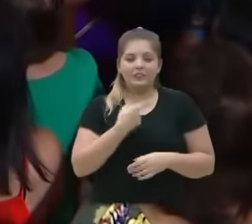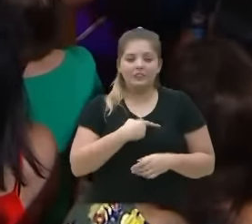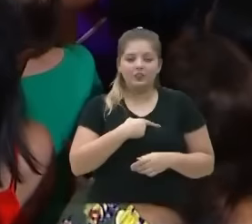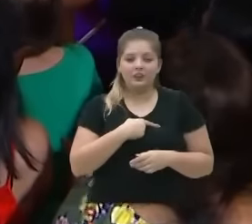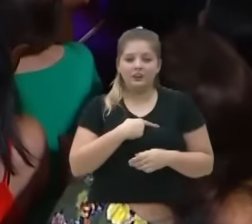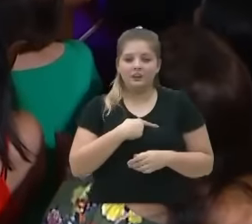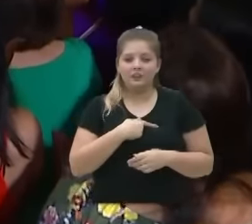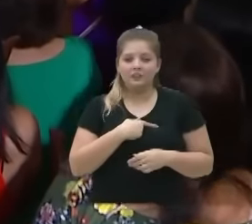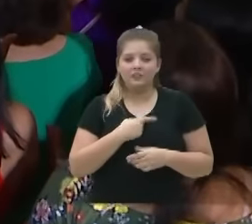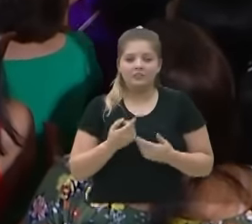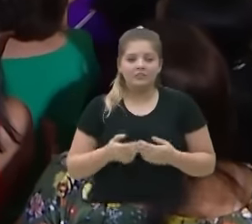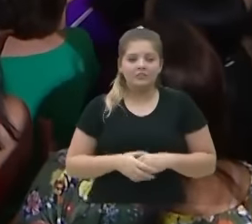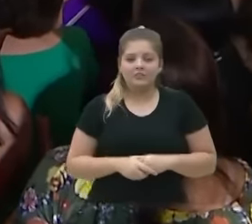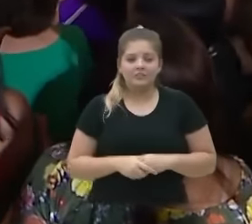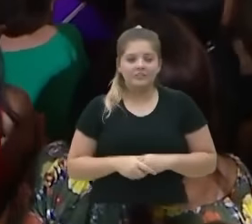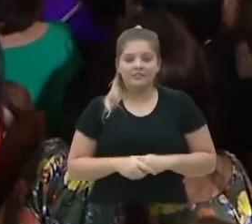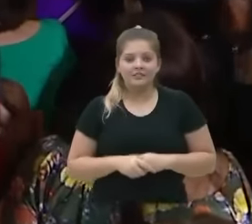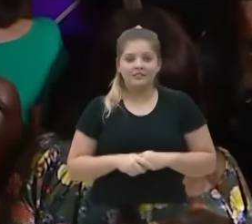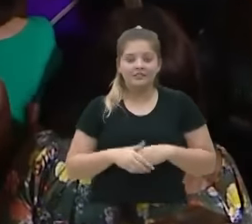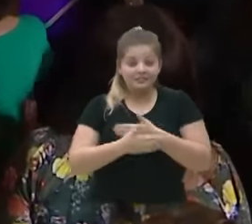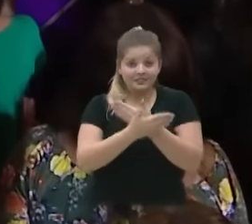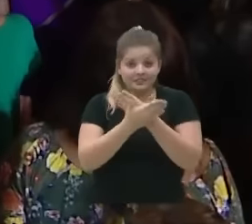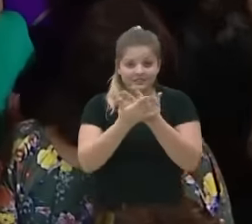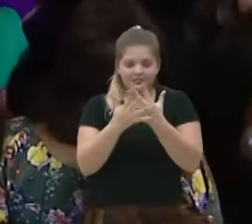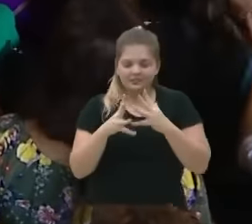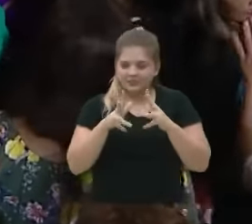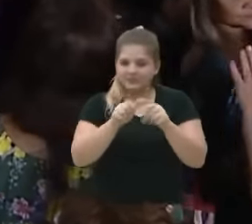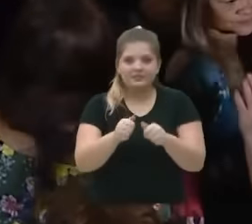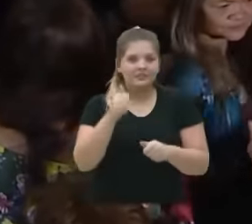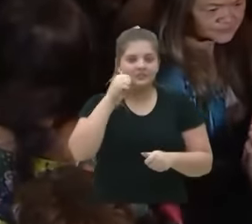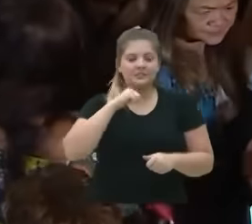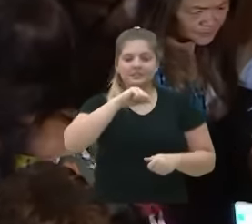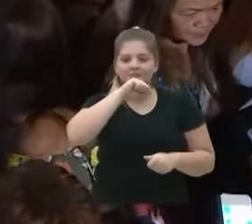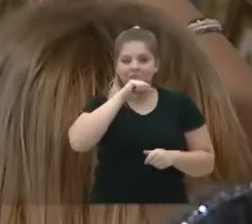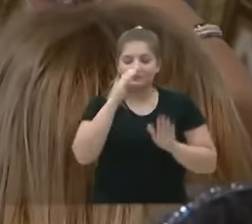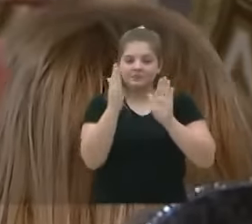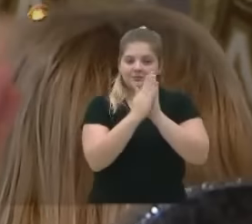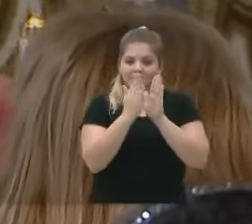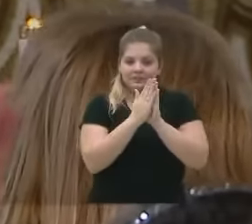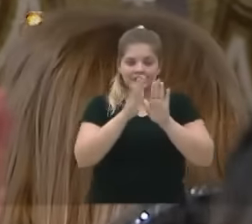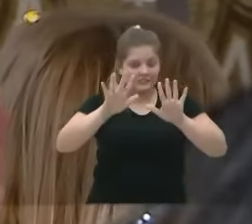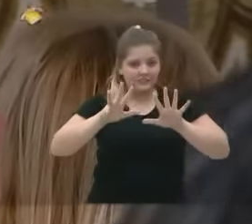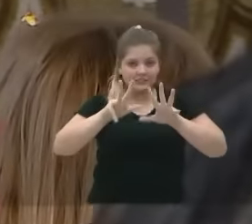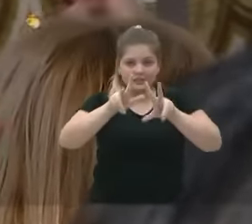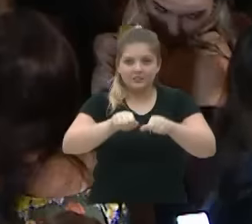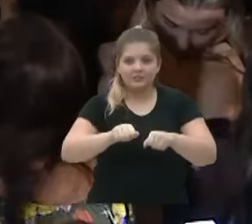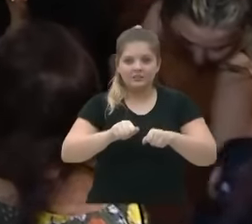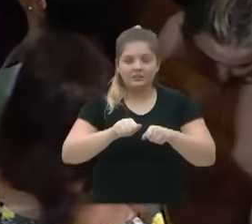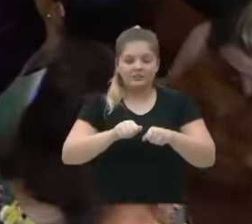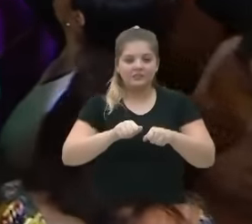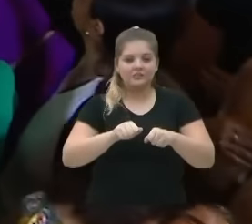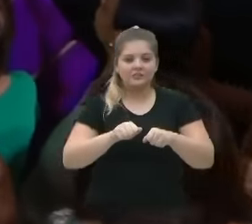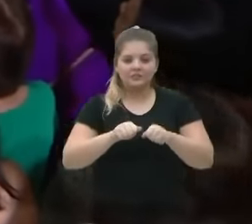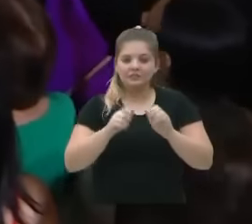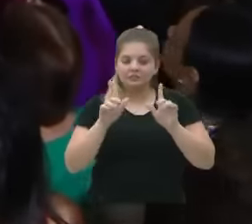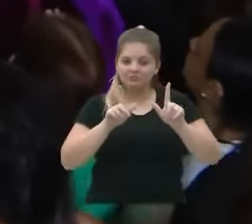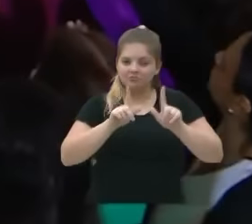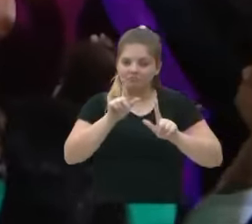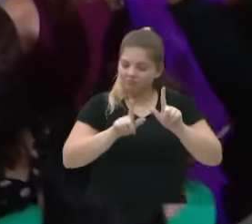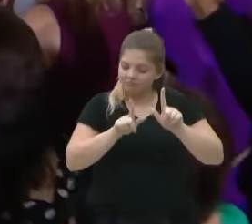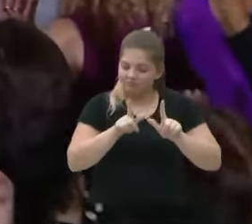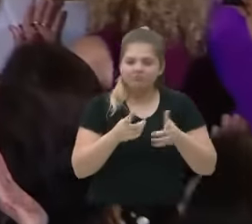está no meio de nós. A todas as mães aqui presentes, as mães que estão acompanhando por todo